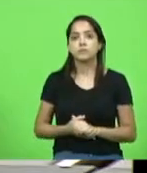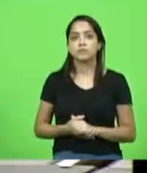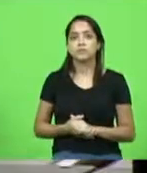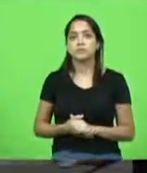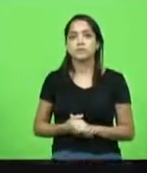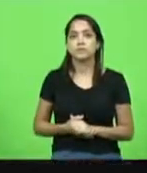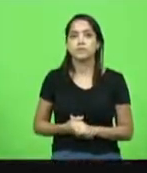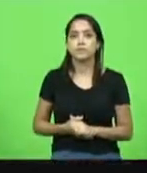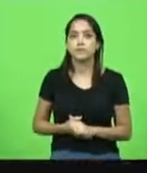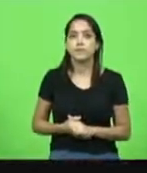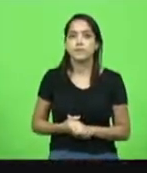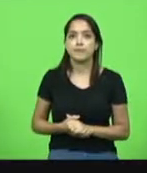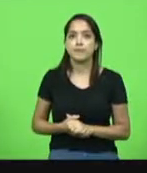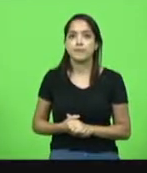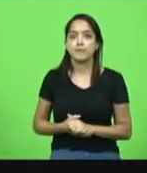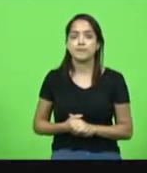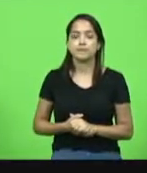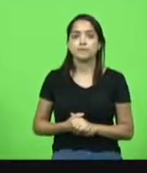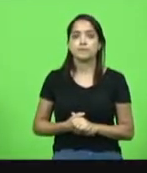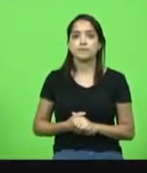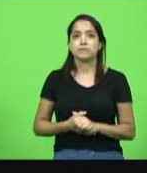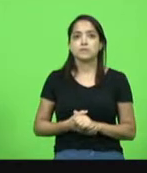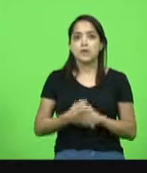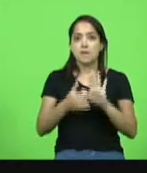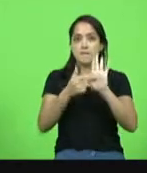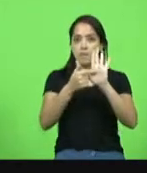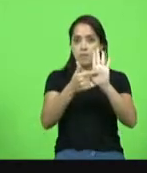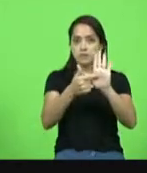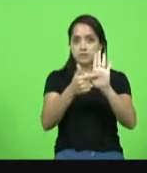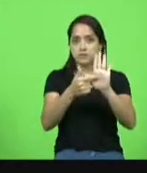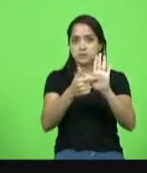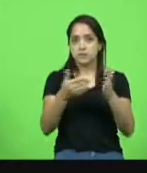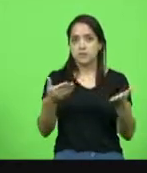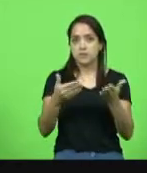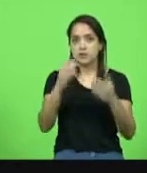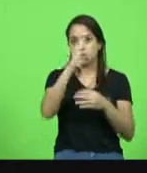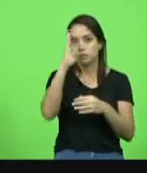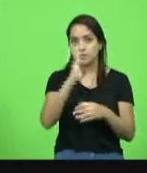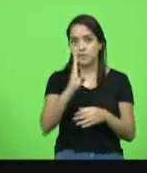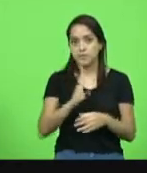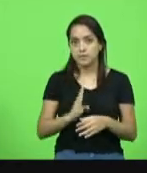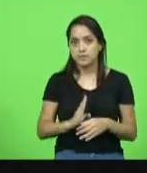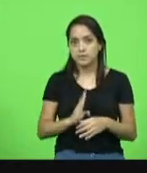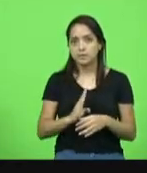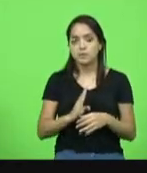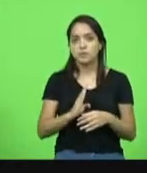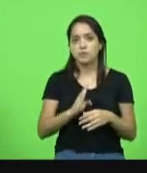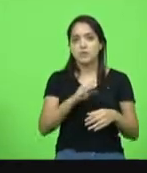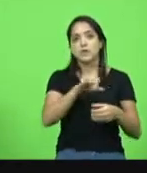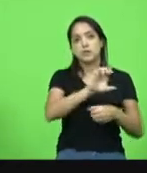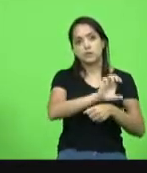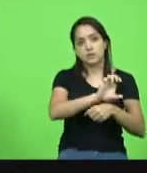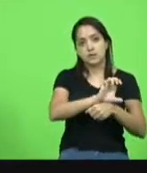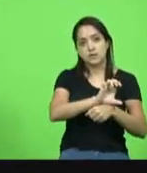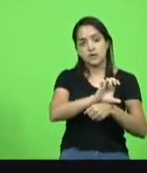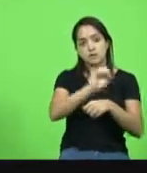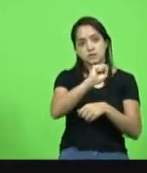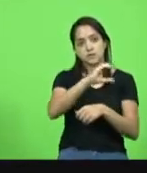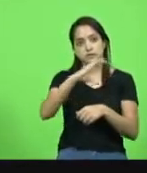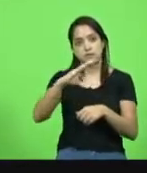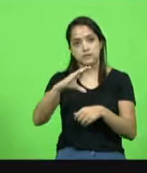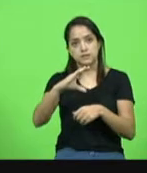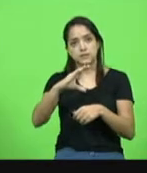é o Tom que Santa Catarina está em relação à vacinação